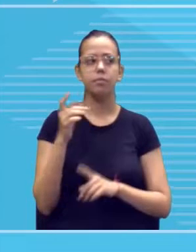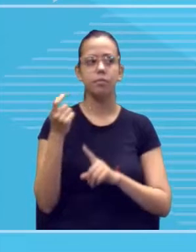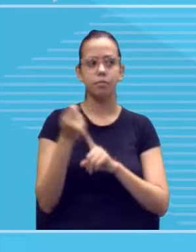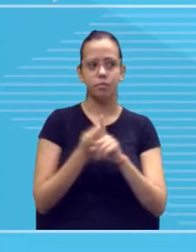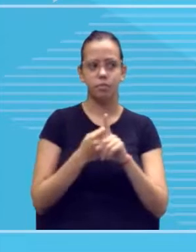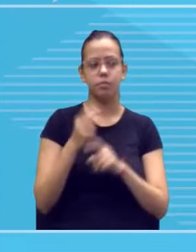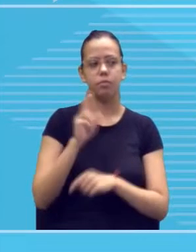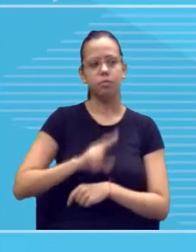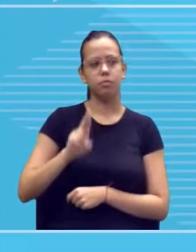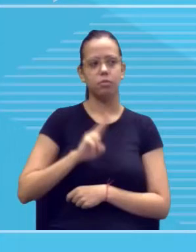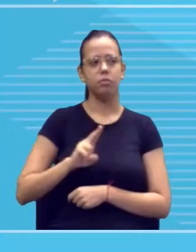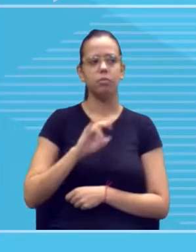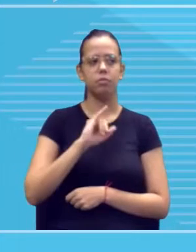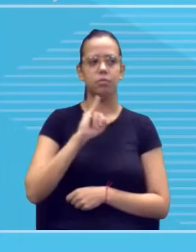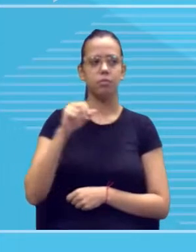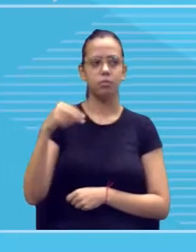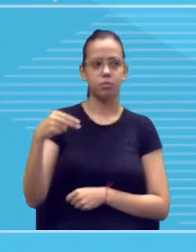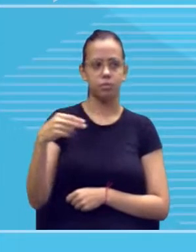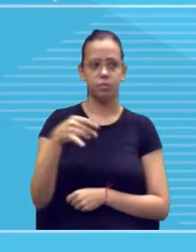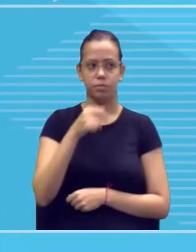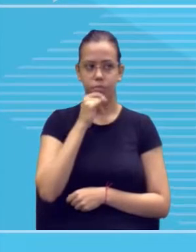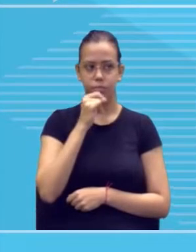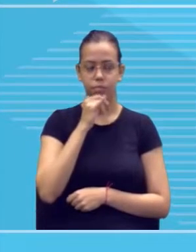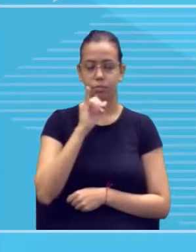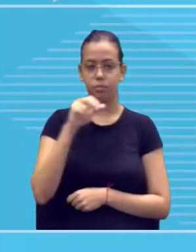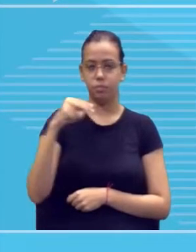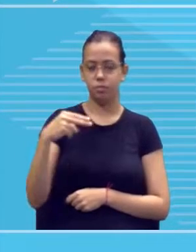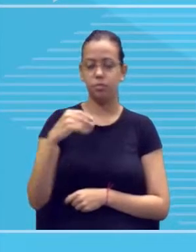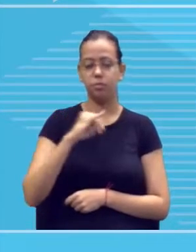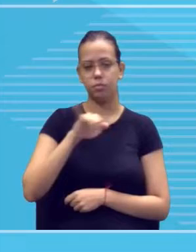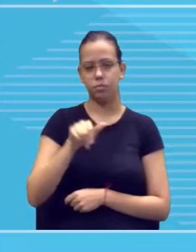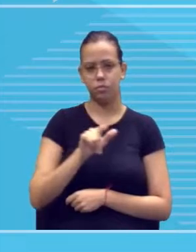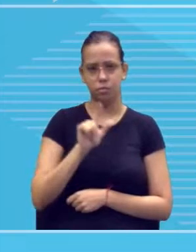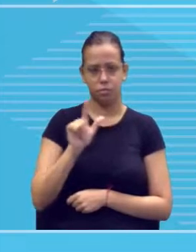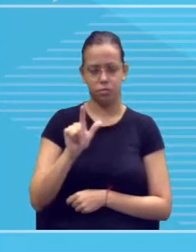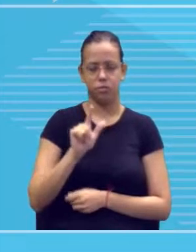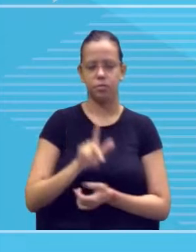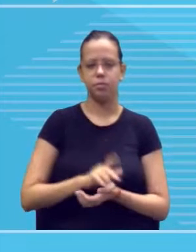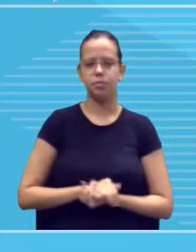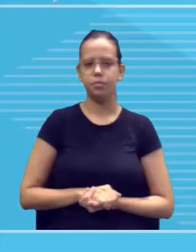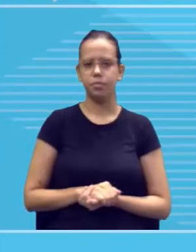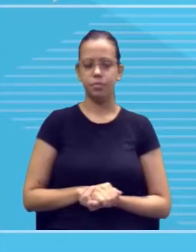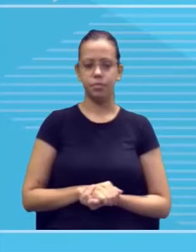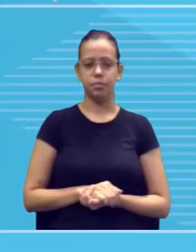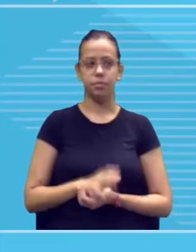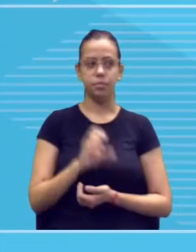usa Aí você usa Inn eu faço aniversário em julho